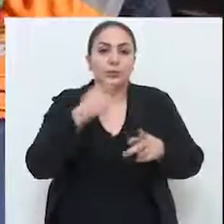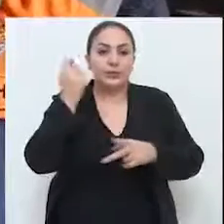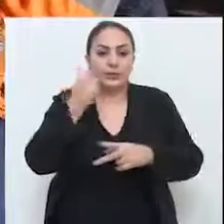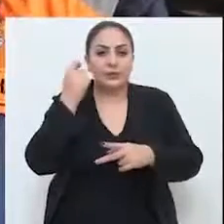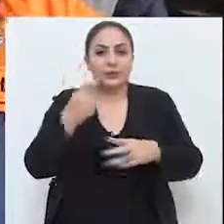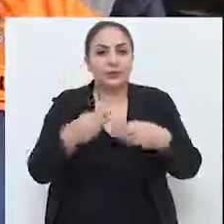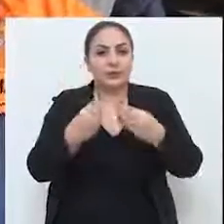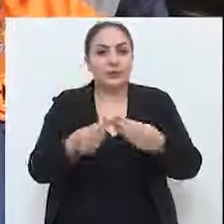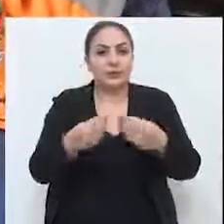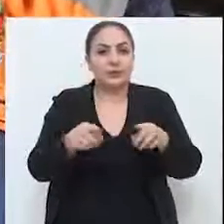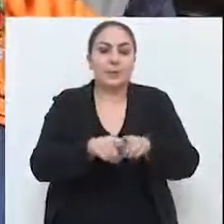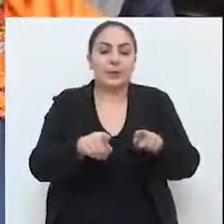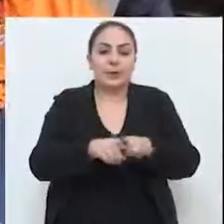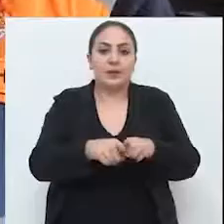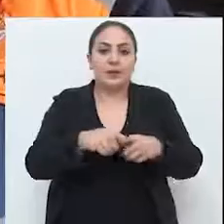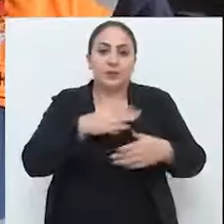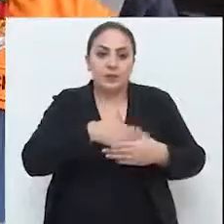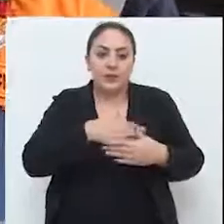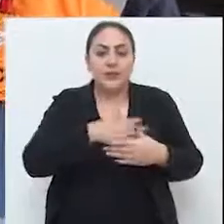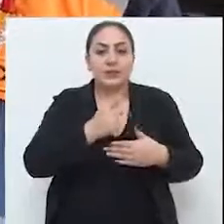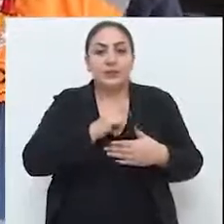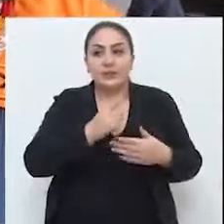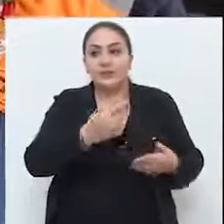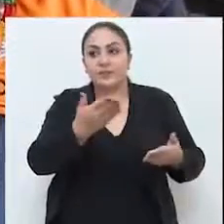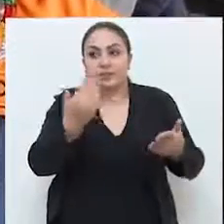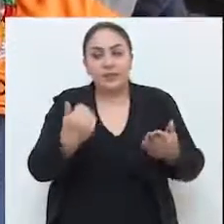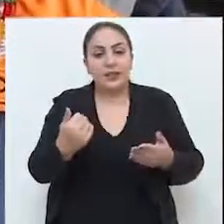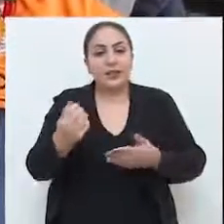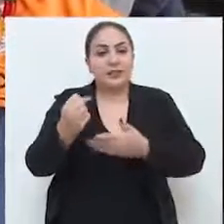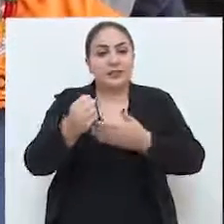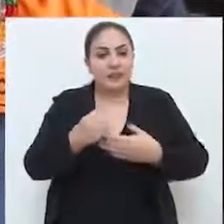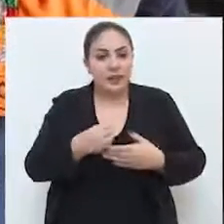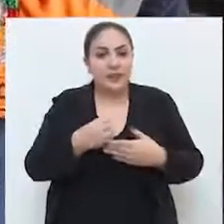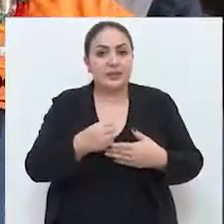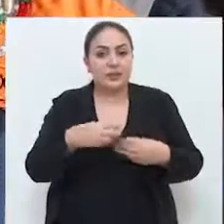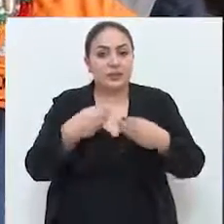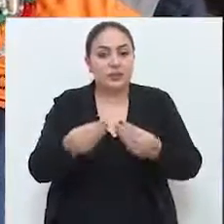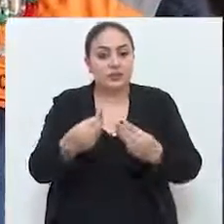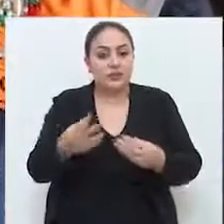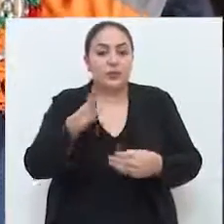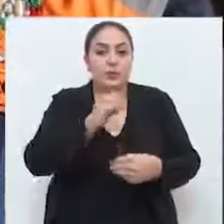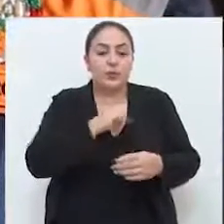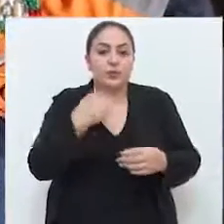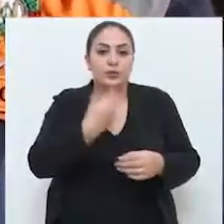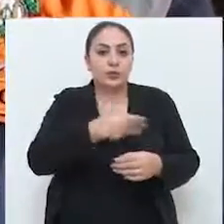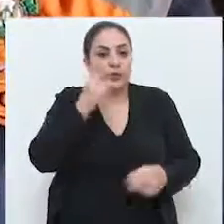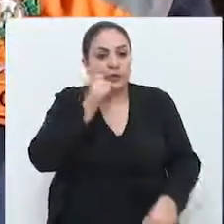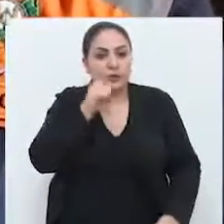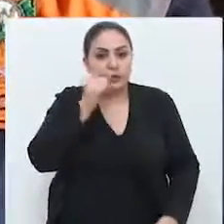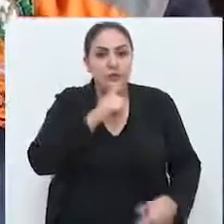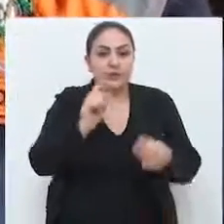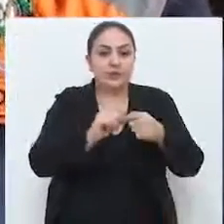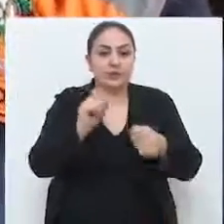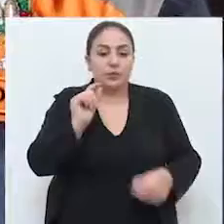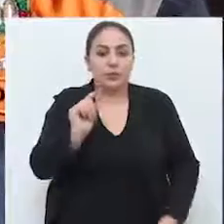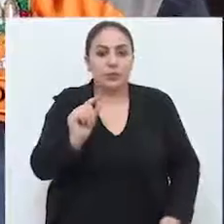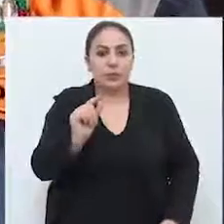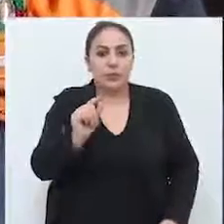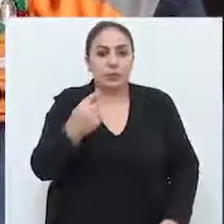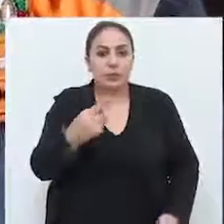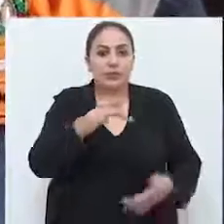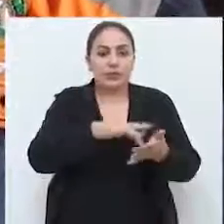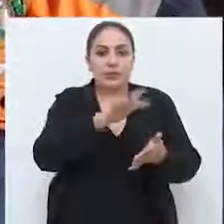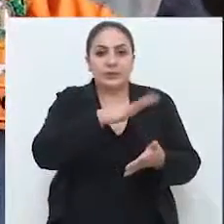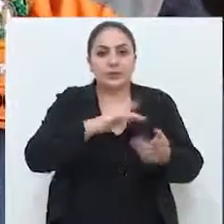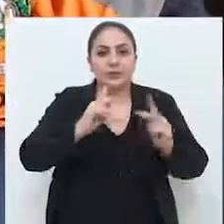é solidário e convocá-los, né? Venham, tragam as suas doações, tragam com amor, para que a gente possa minimizar um pouco a